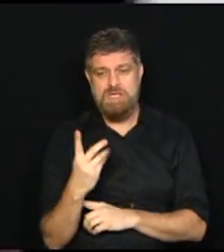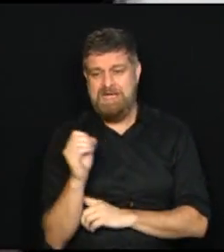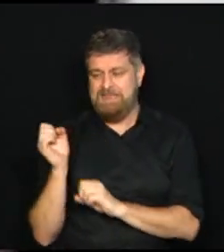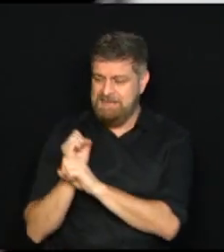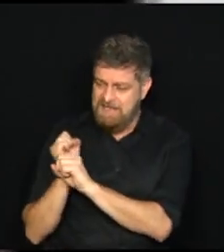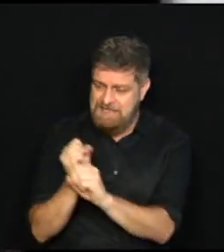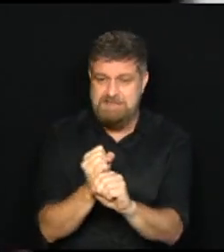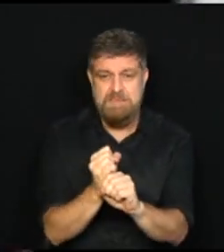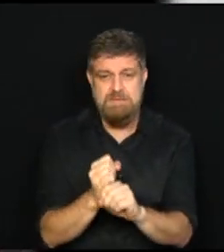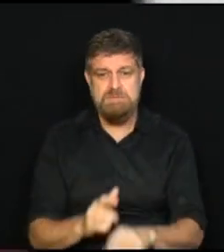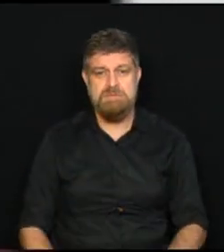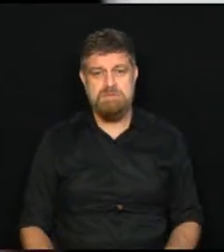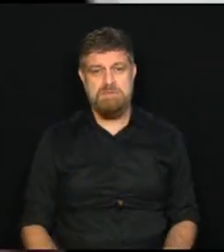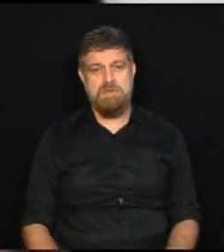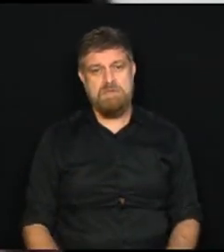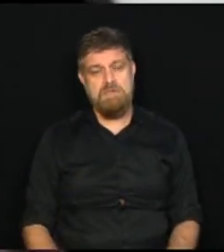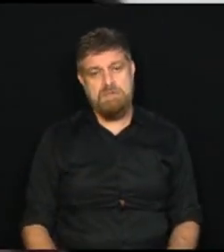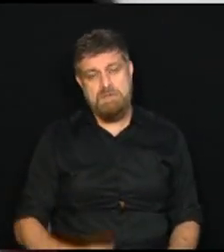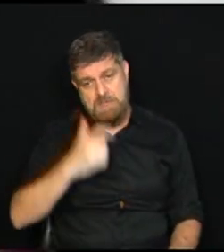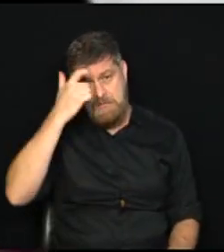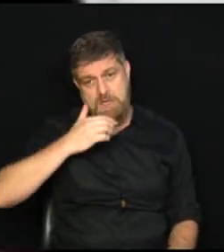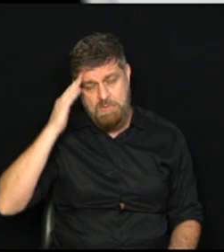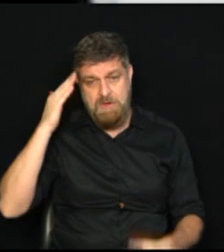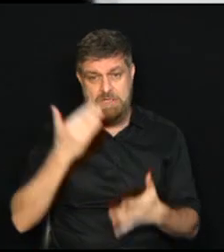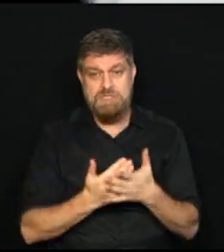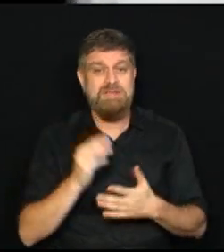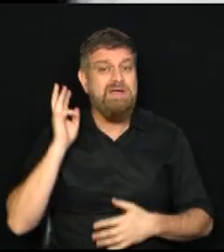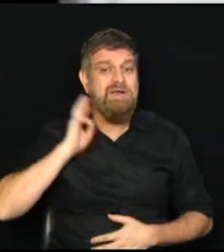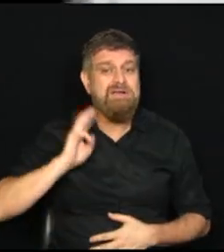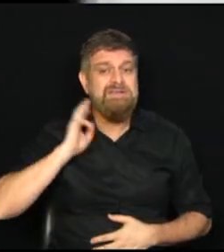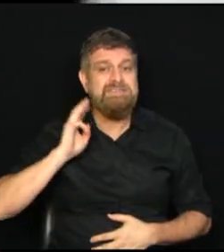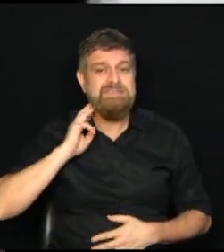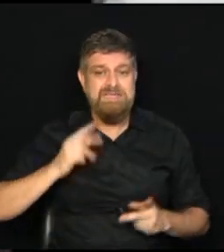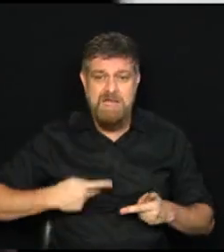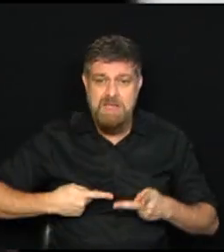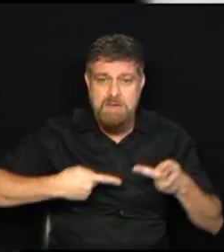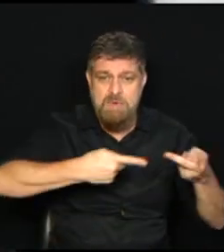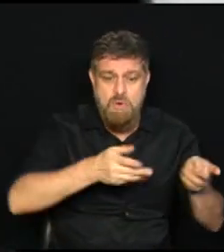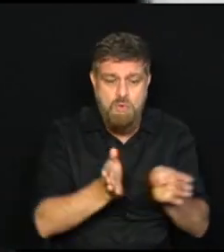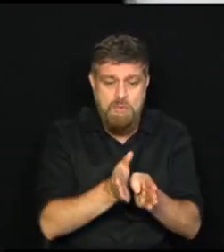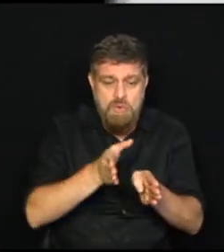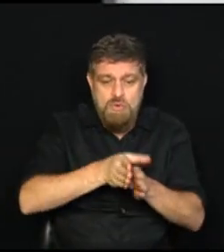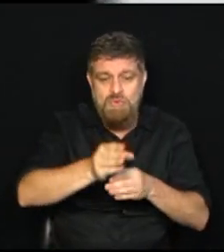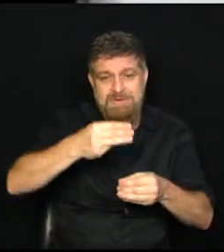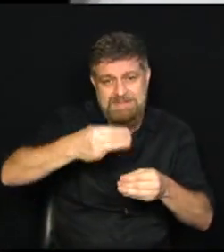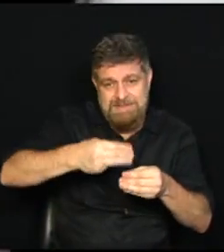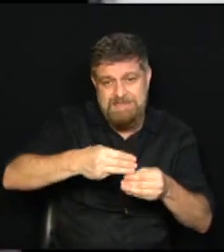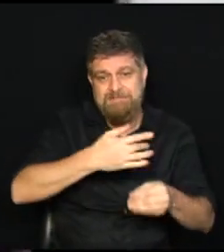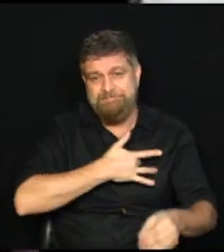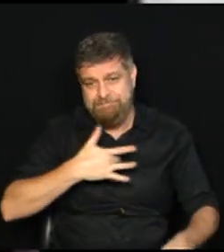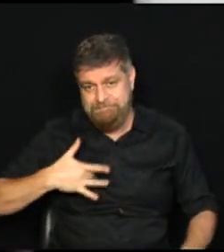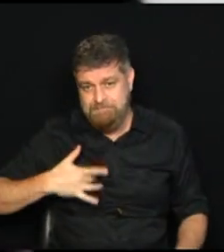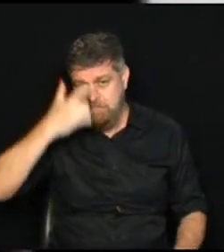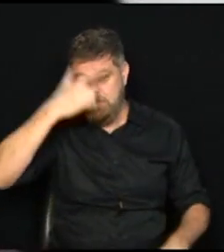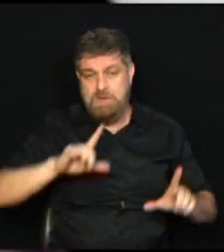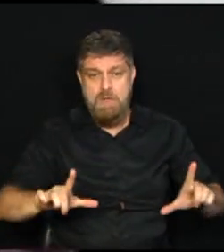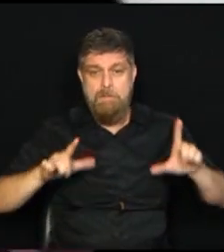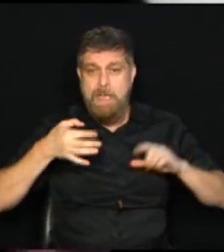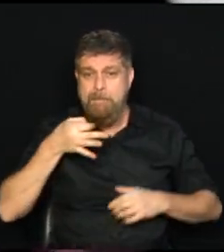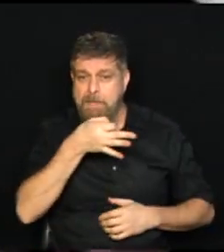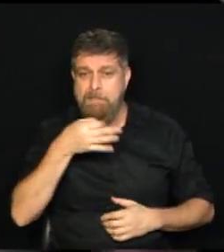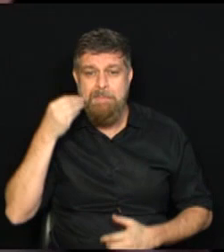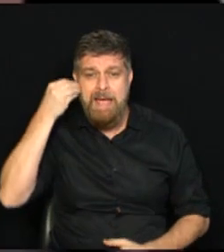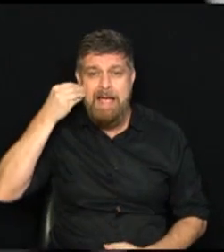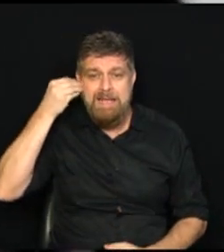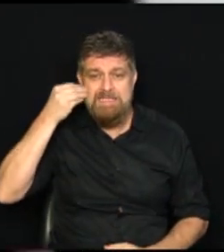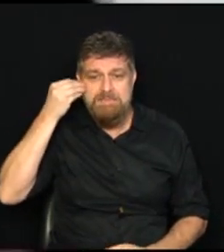acho que foi um pouco por isso que o Cecílio e o Conselho Municipal me chamou para estar aqui hoje, para falar um pouquinho de uma experiência de